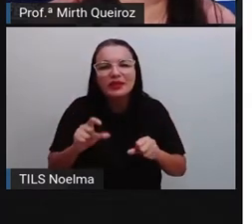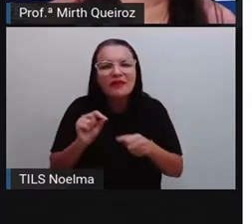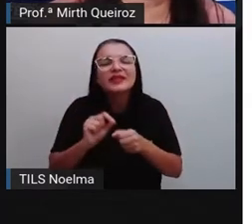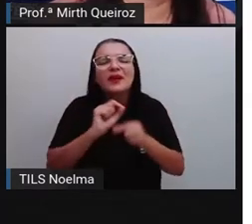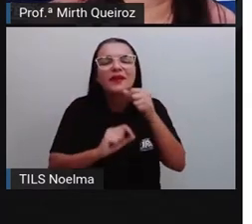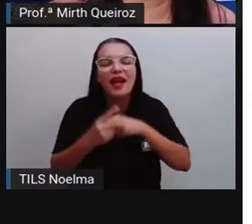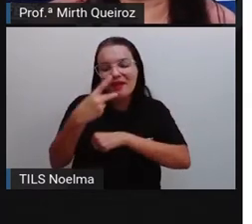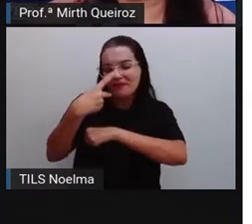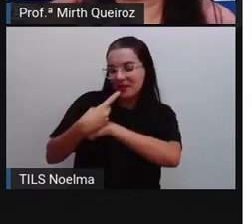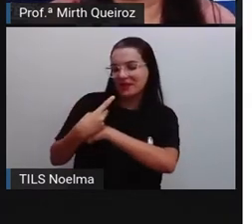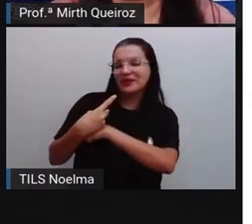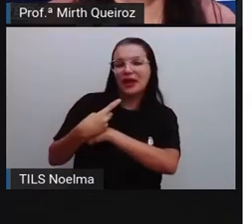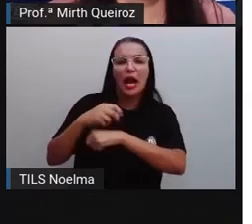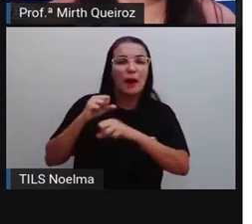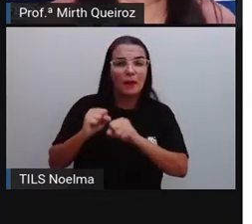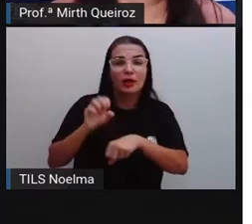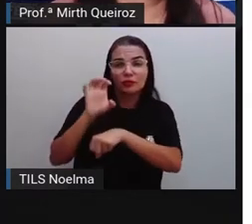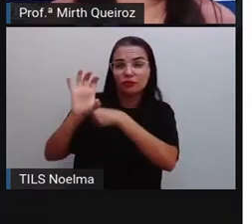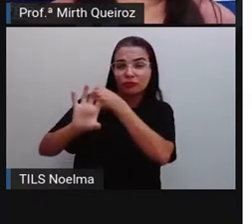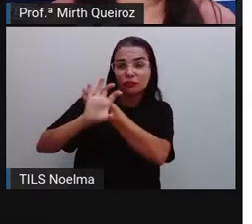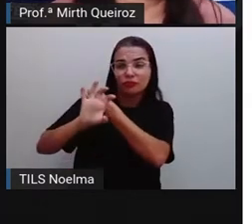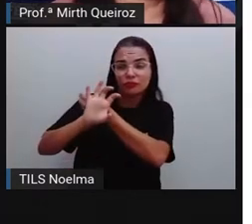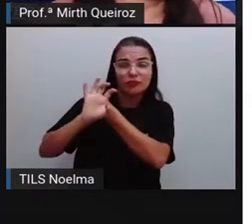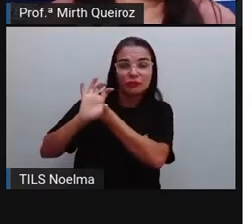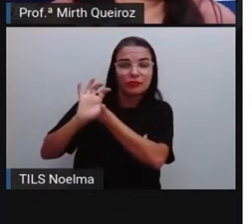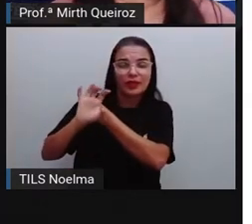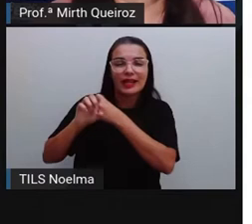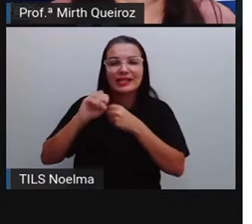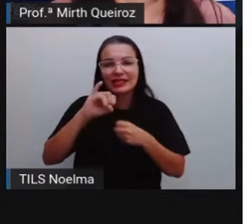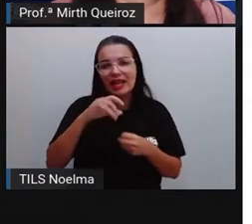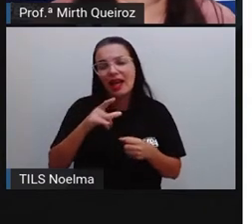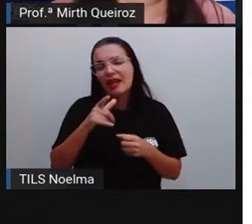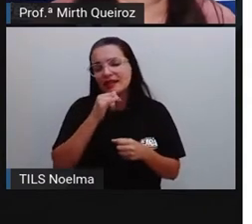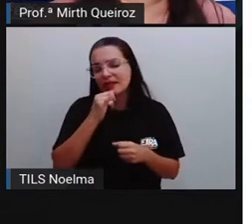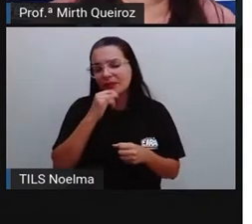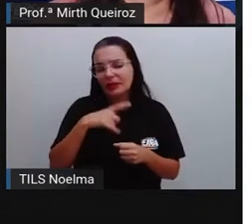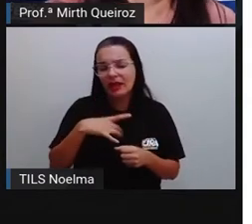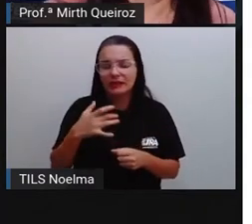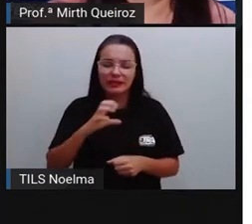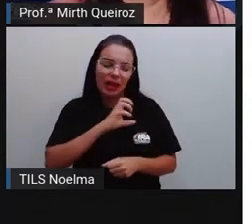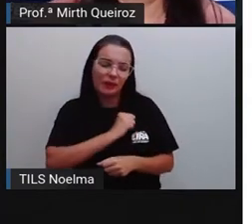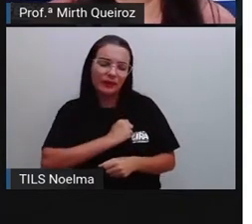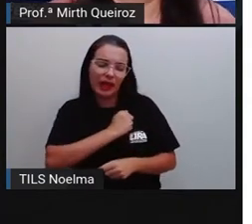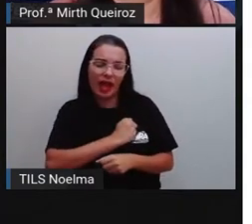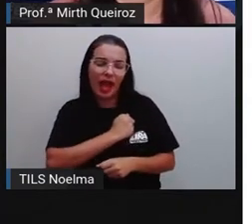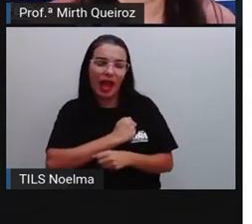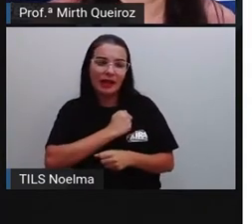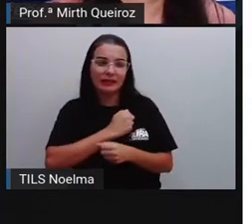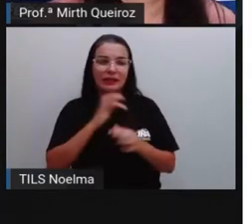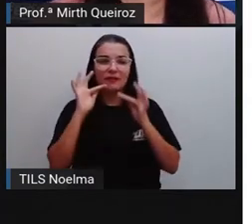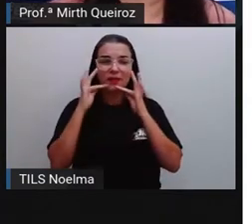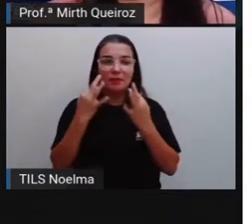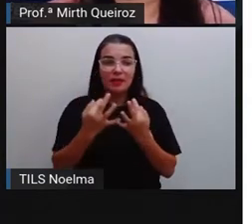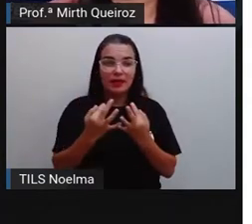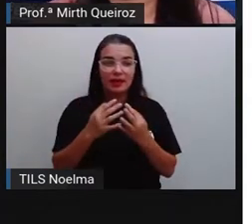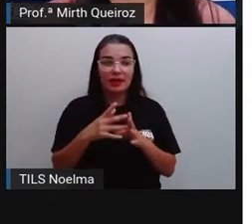está com saudade de um parente, como aconteceu na pandemia, onde a gente teve que ficar mais afastado, né? Tivemos que ficar em casa,